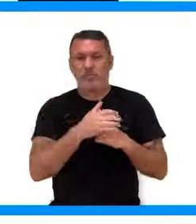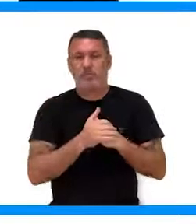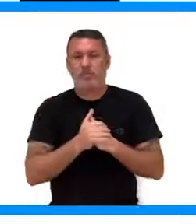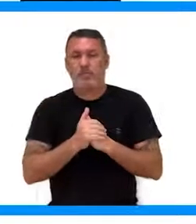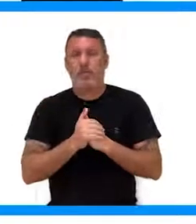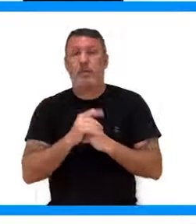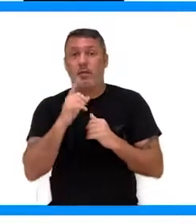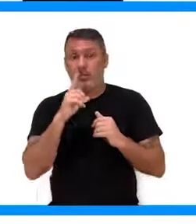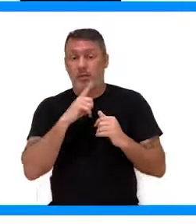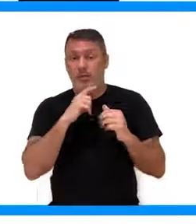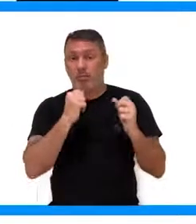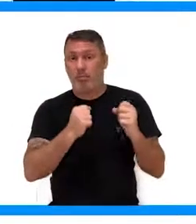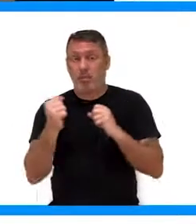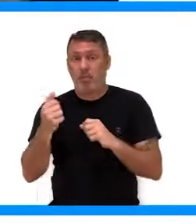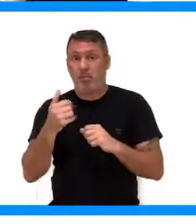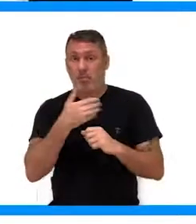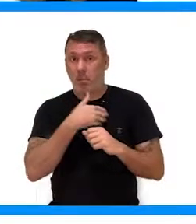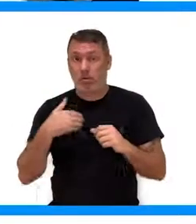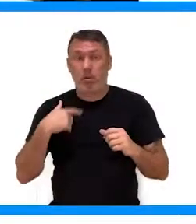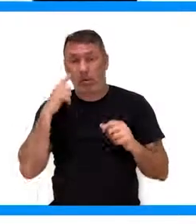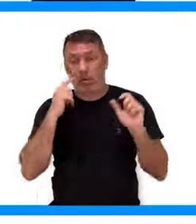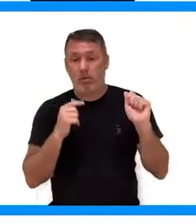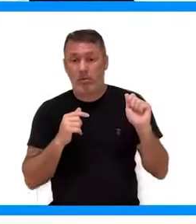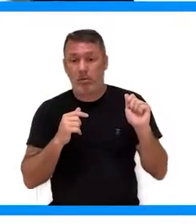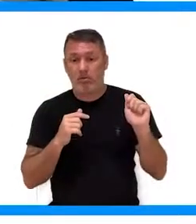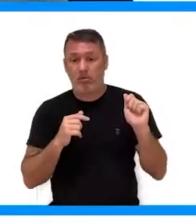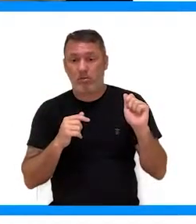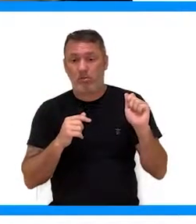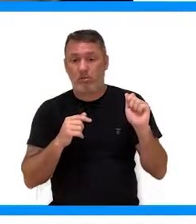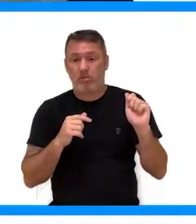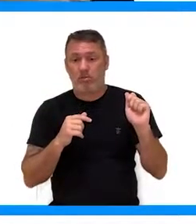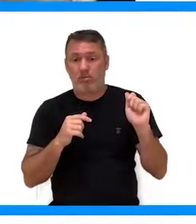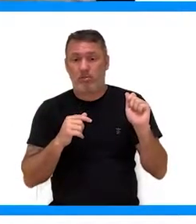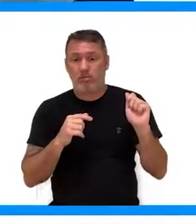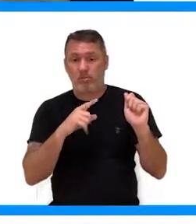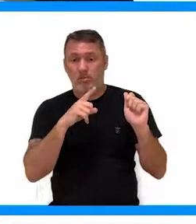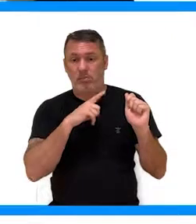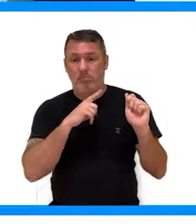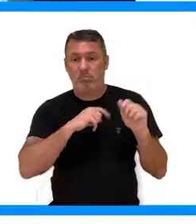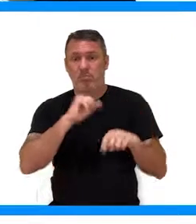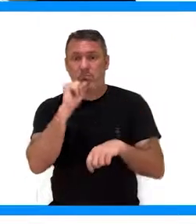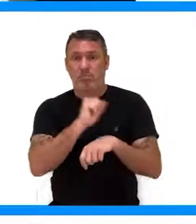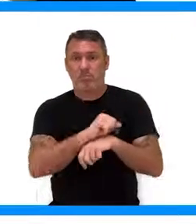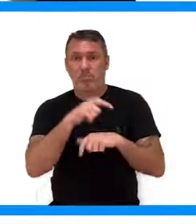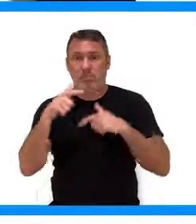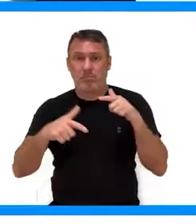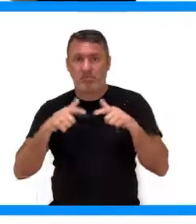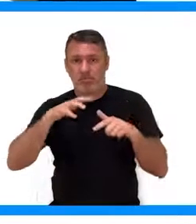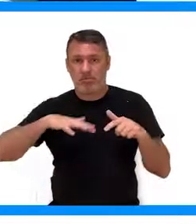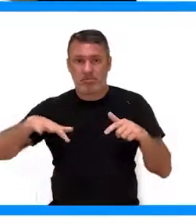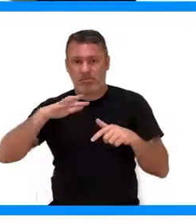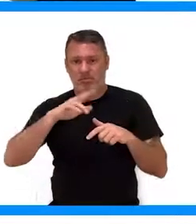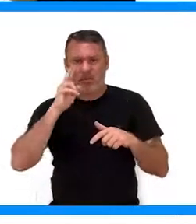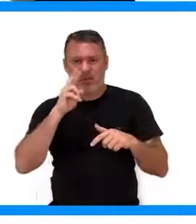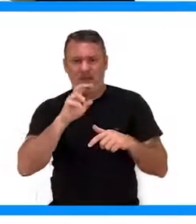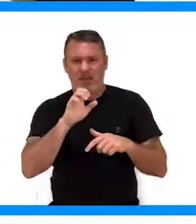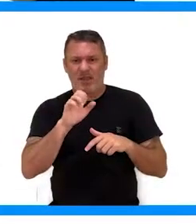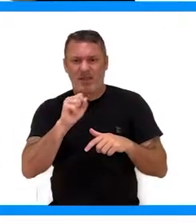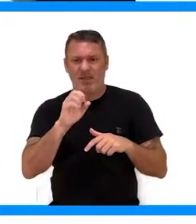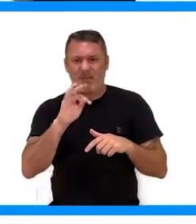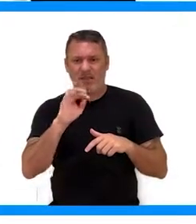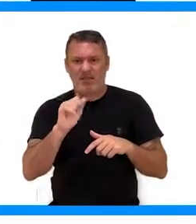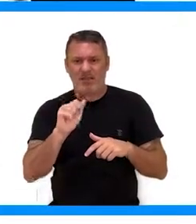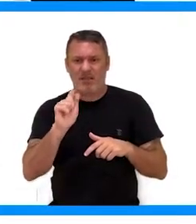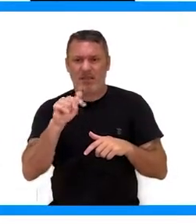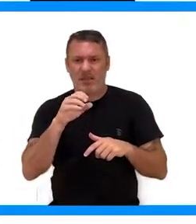Inclusive, pelo poder público. Olha lá, estagnação da atividade agroindustrial, mas espera aí, na